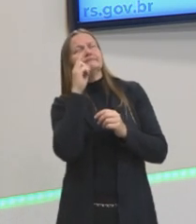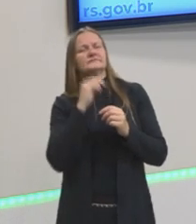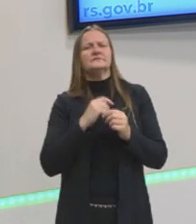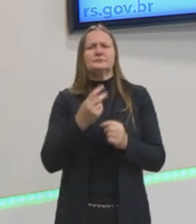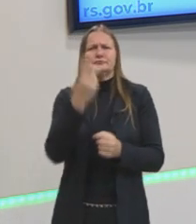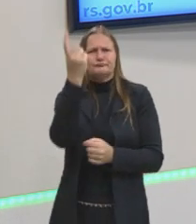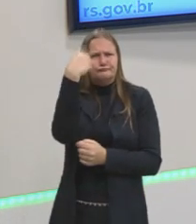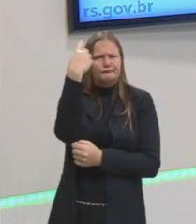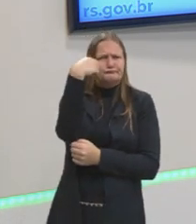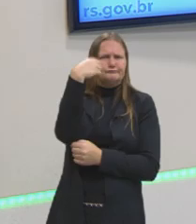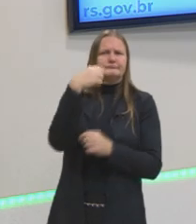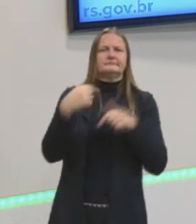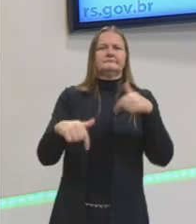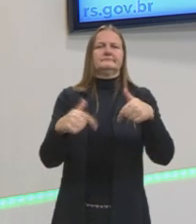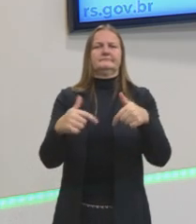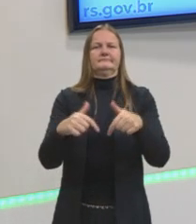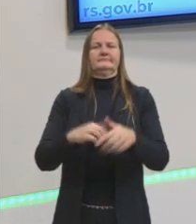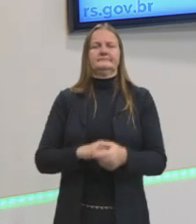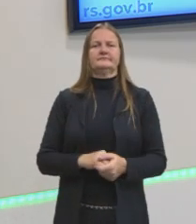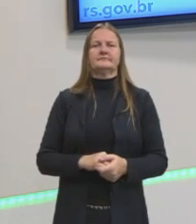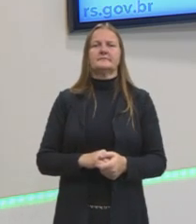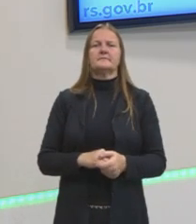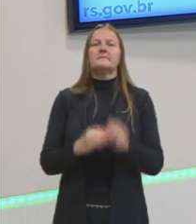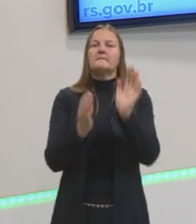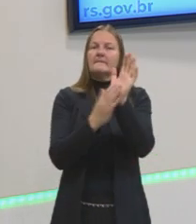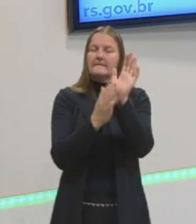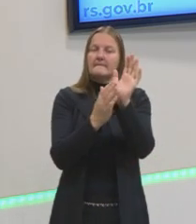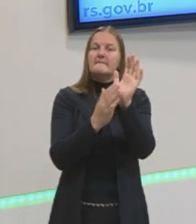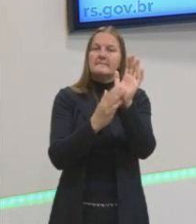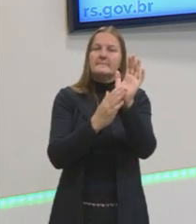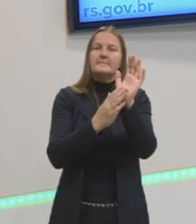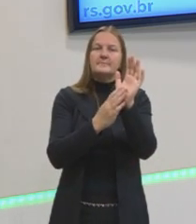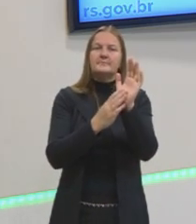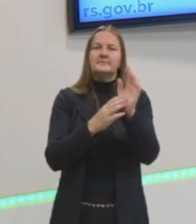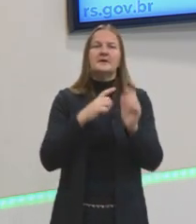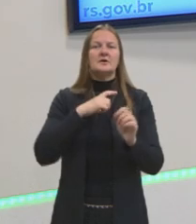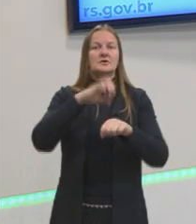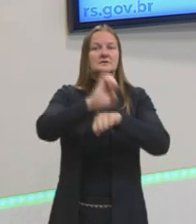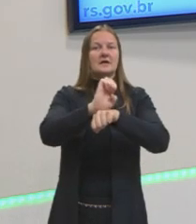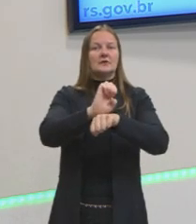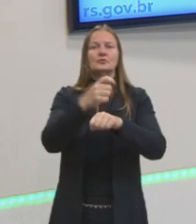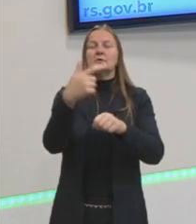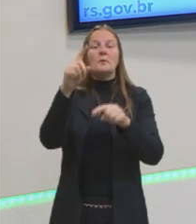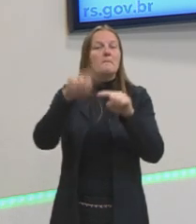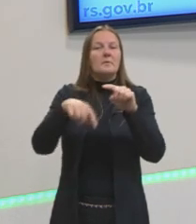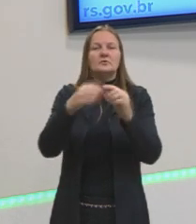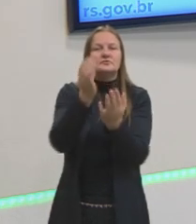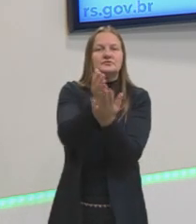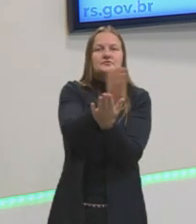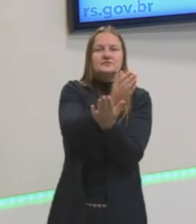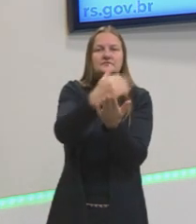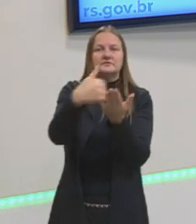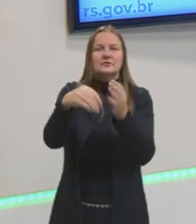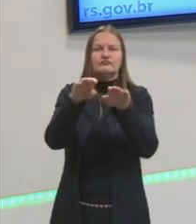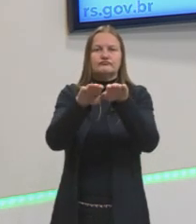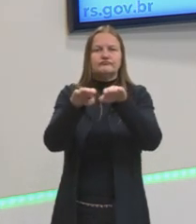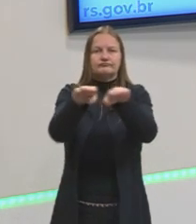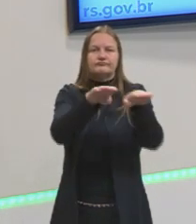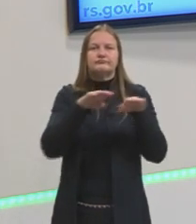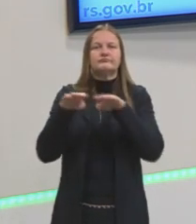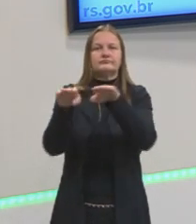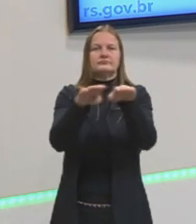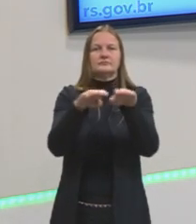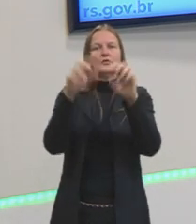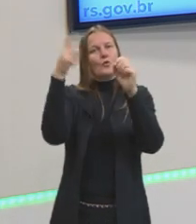na questão do trabalho por isso que ele propõe a um estado sem divisão de sem divisão de classes mas